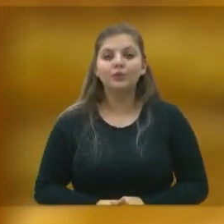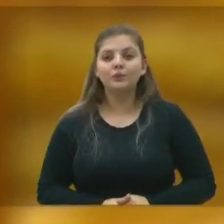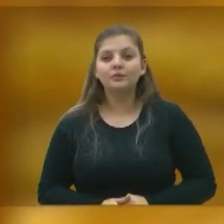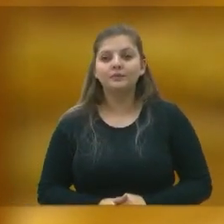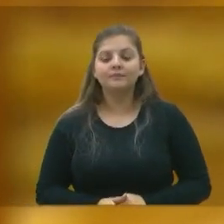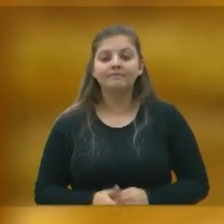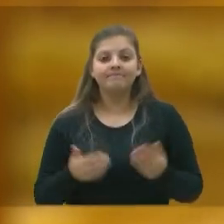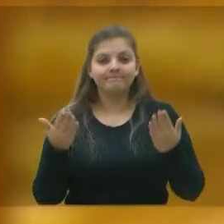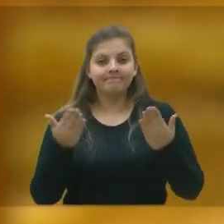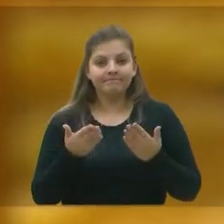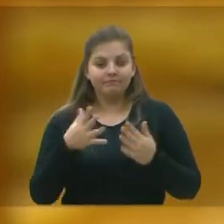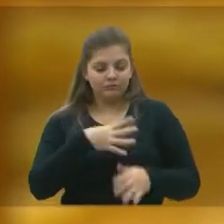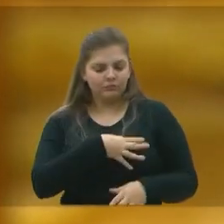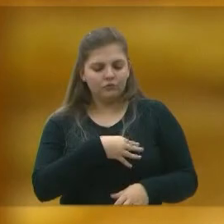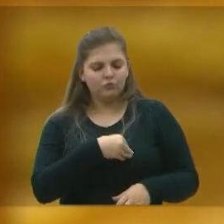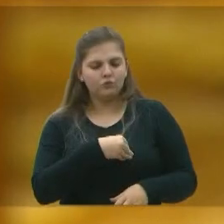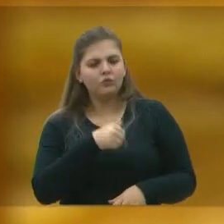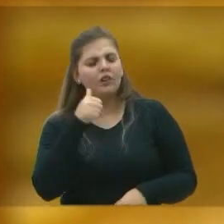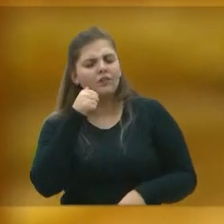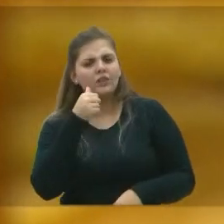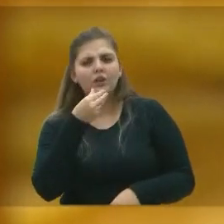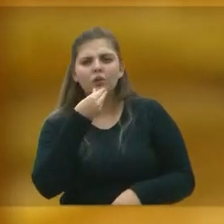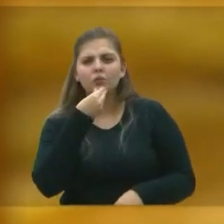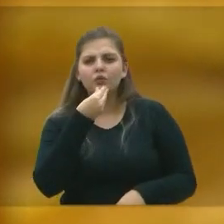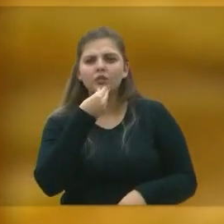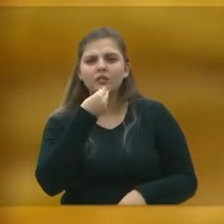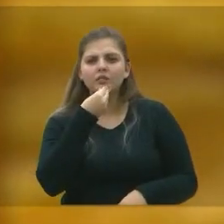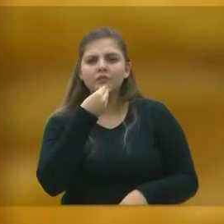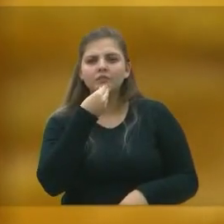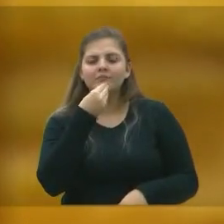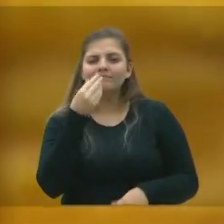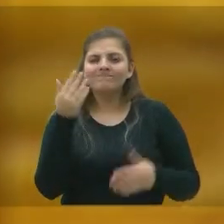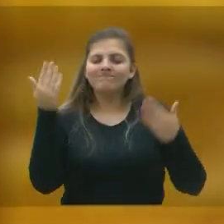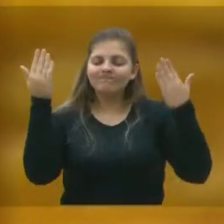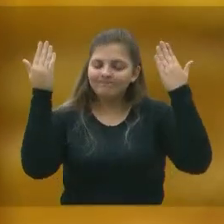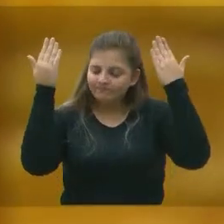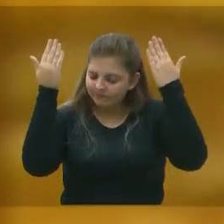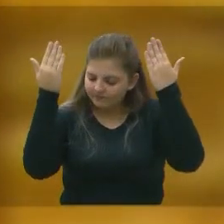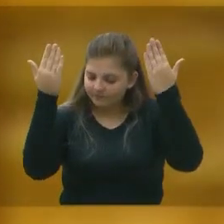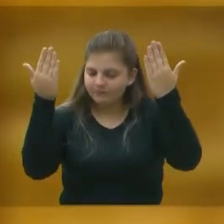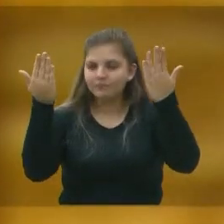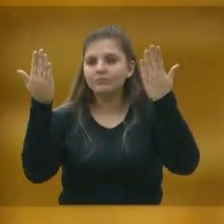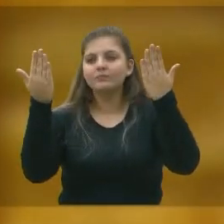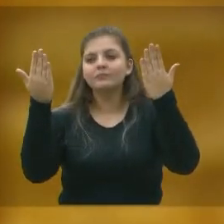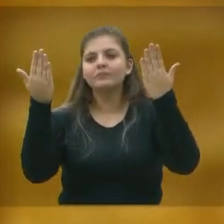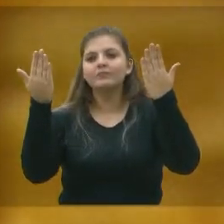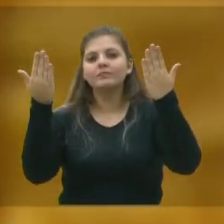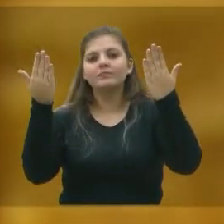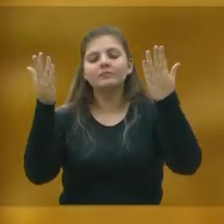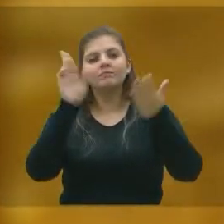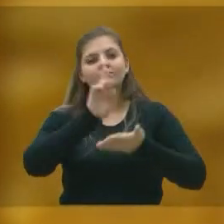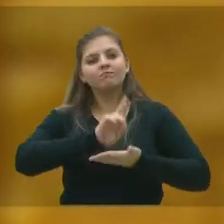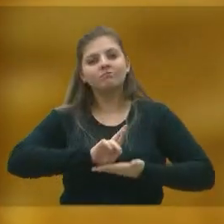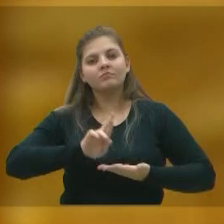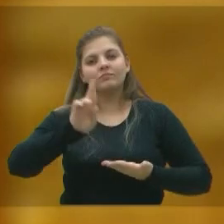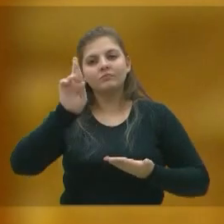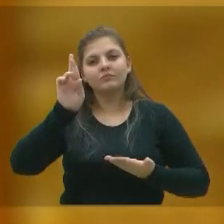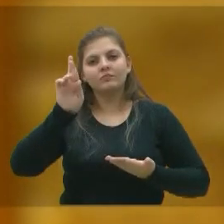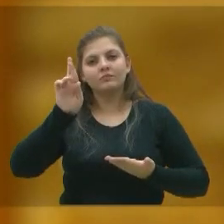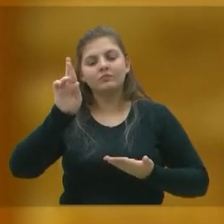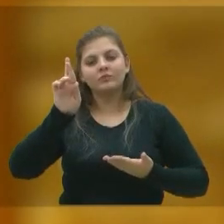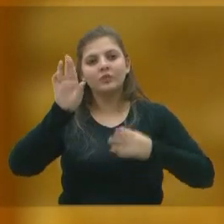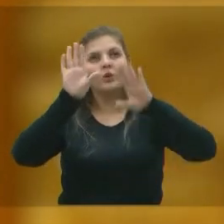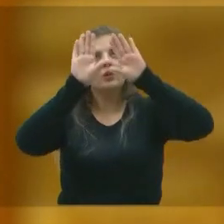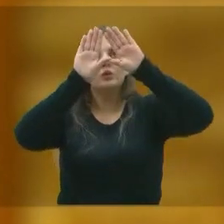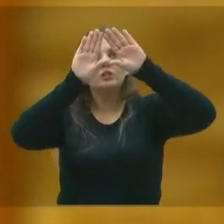É agora, filho, filha, seus dois braços. O Senhor fez o